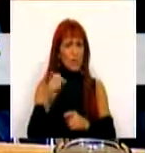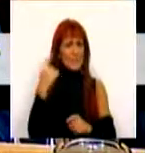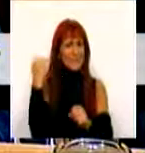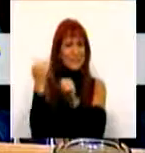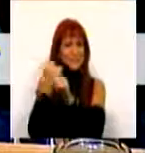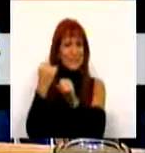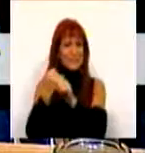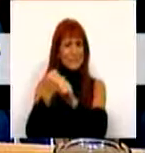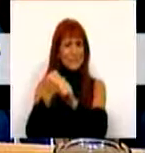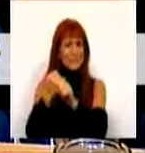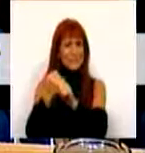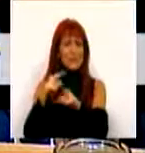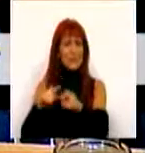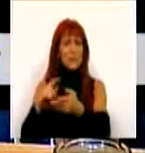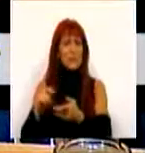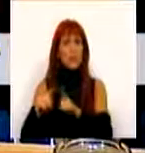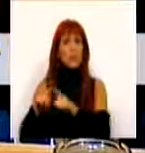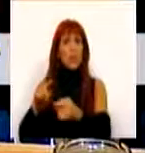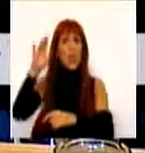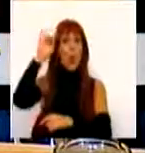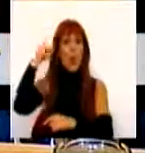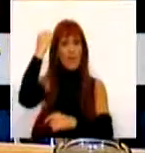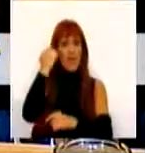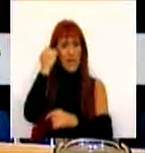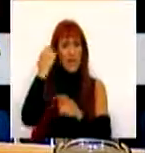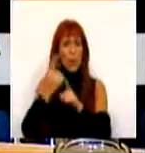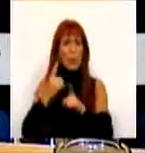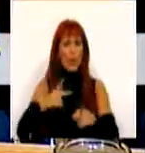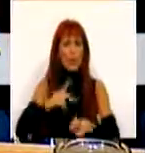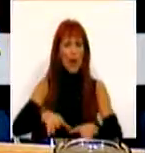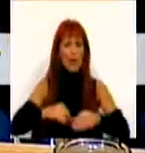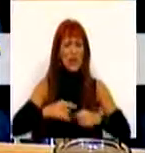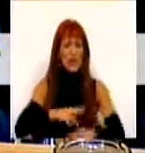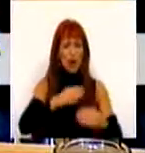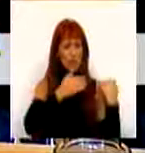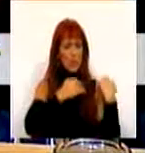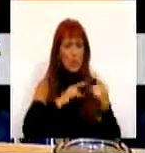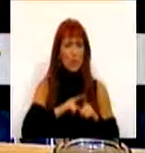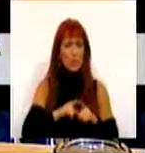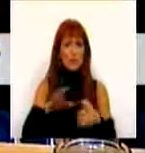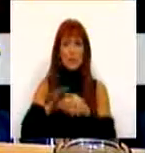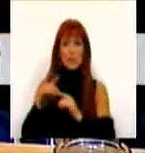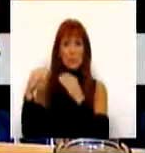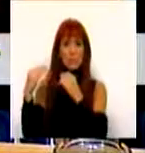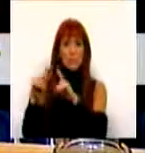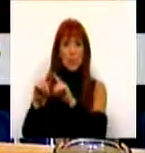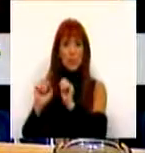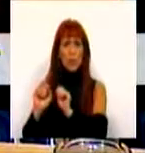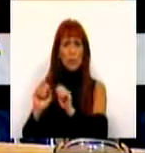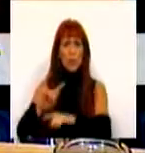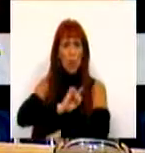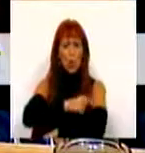missão Resolute Support no Afeganistão, uma vez Portugal assumiu a responsabilidade de ser a Quick Reaction Force